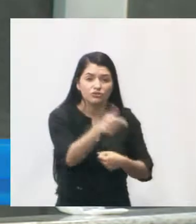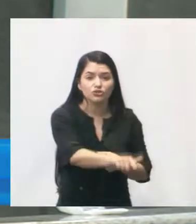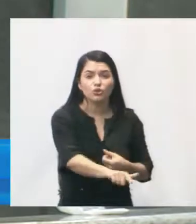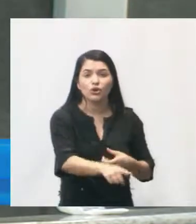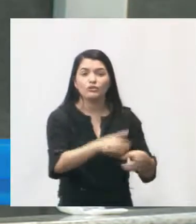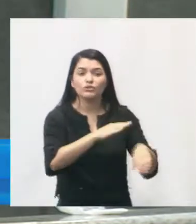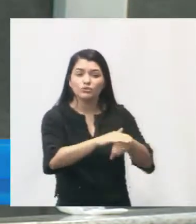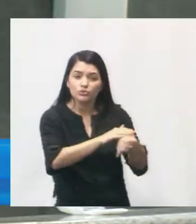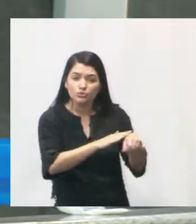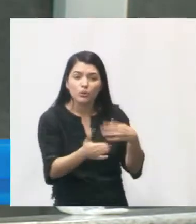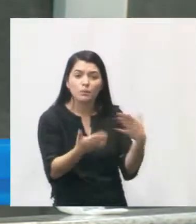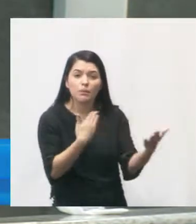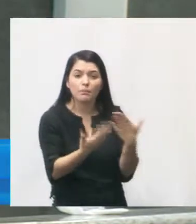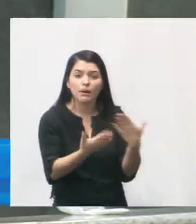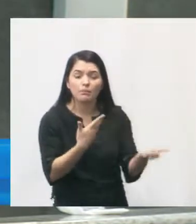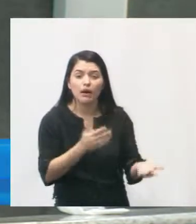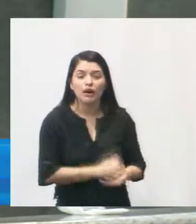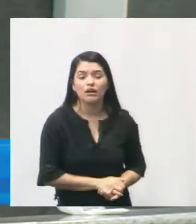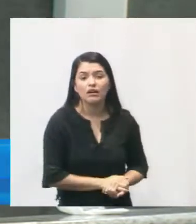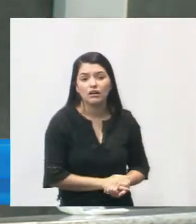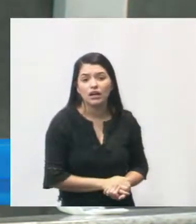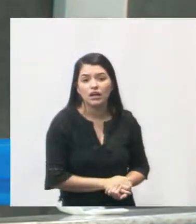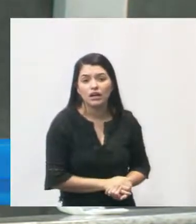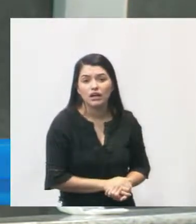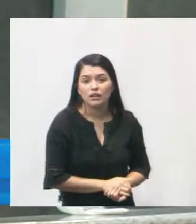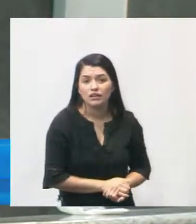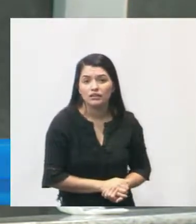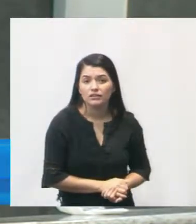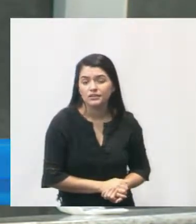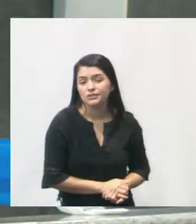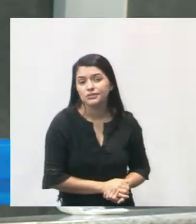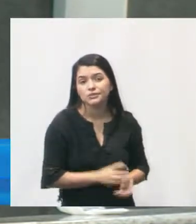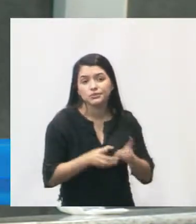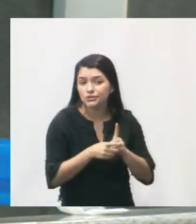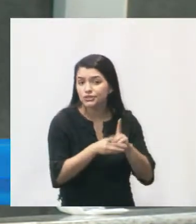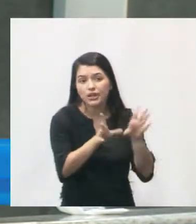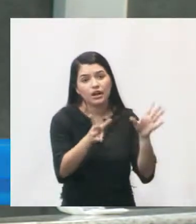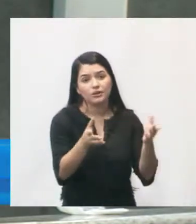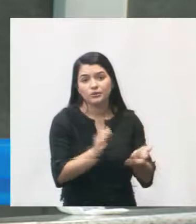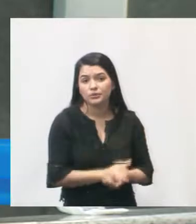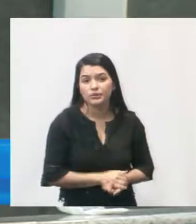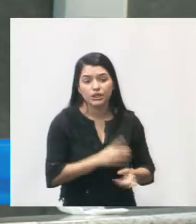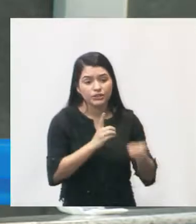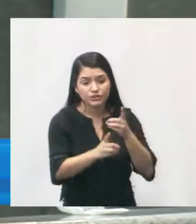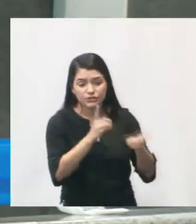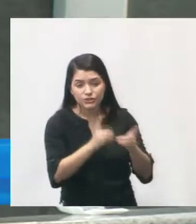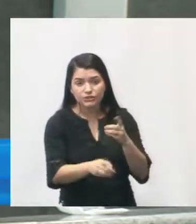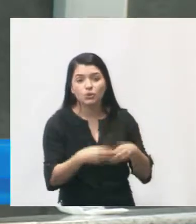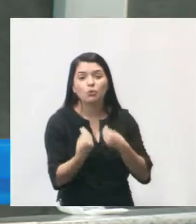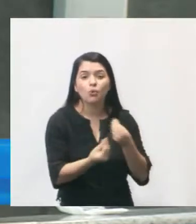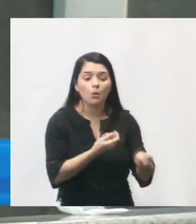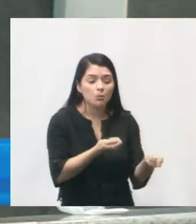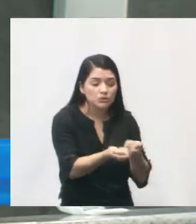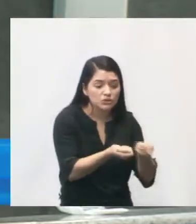diálogo. O diálogo, como é que podemos gerir, administrar,